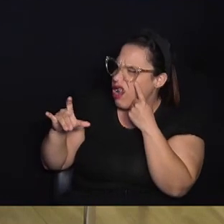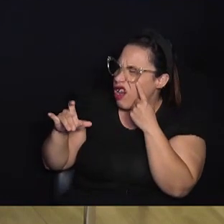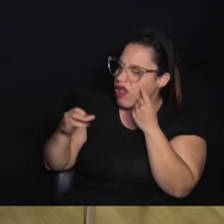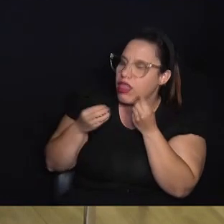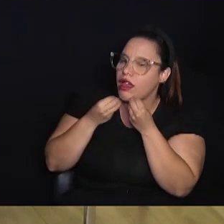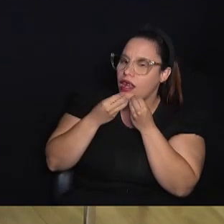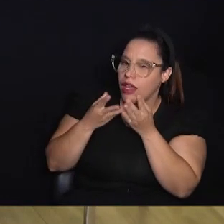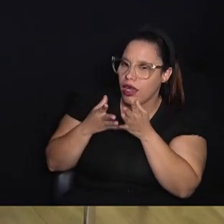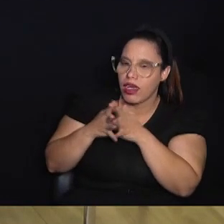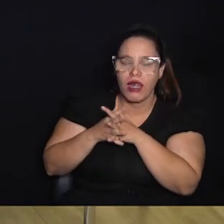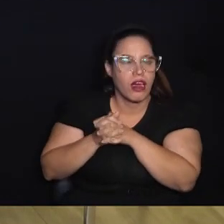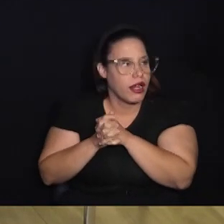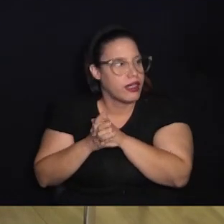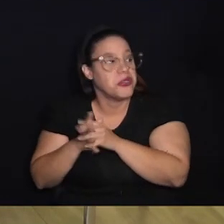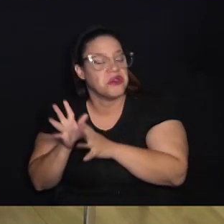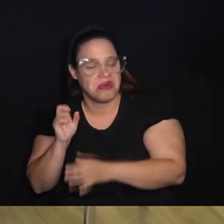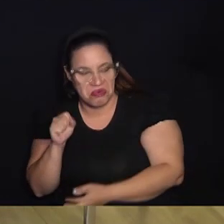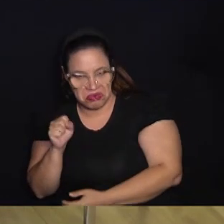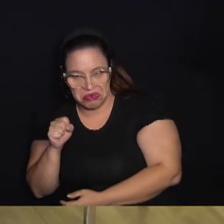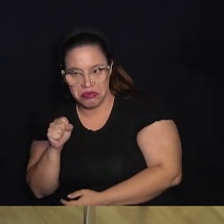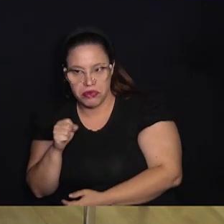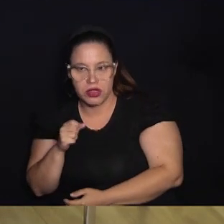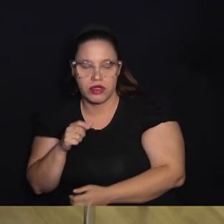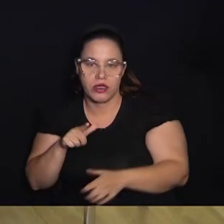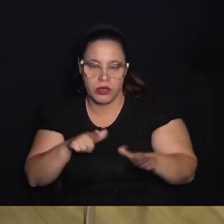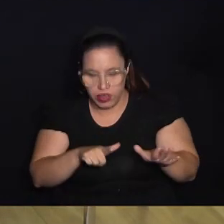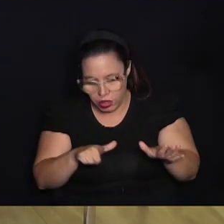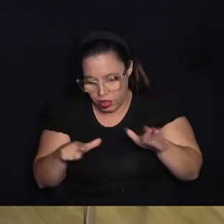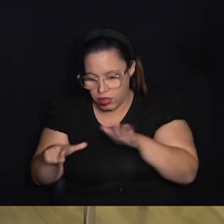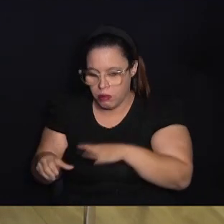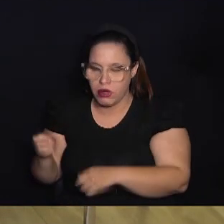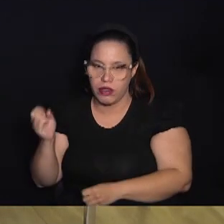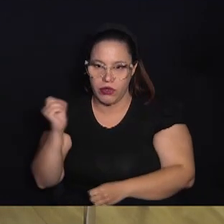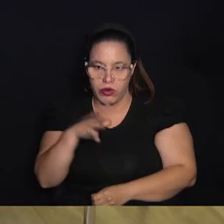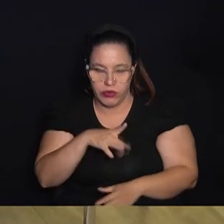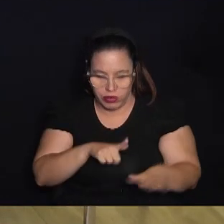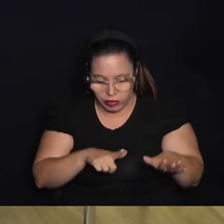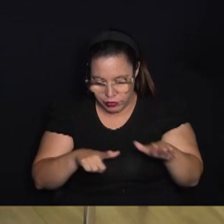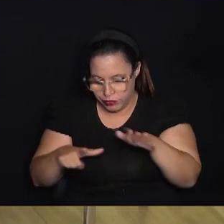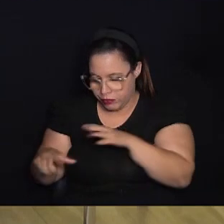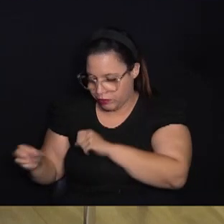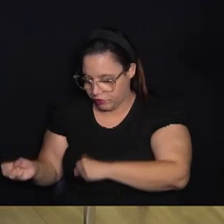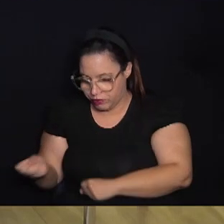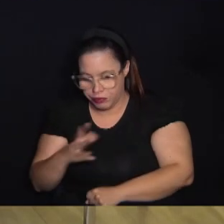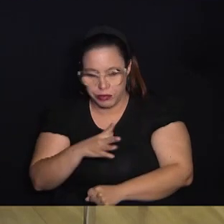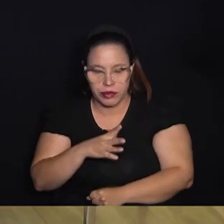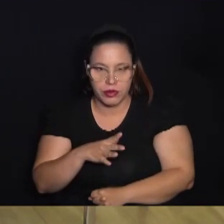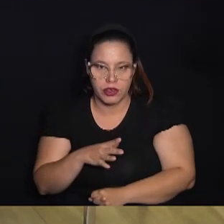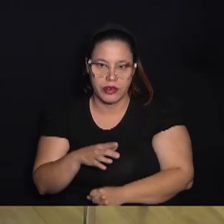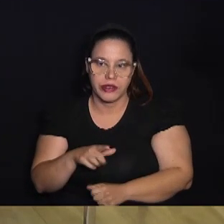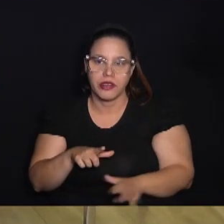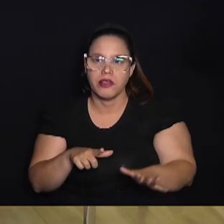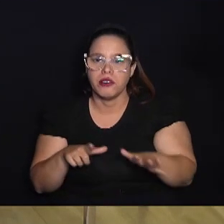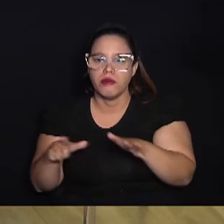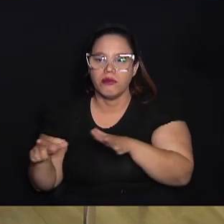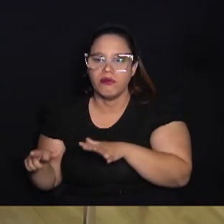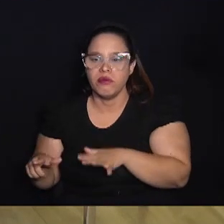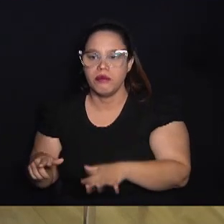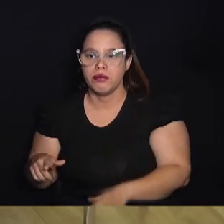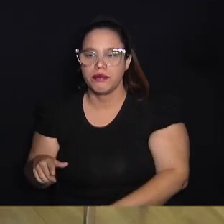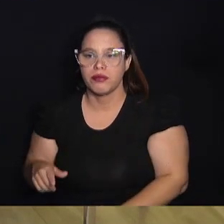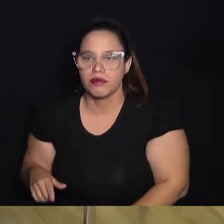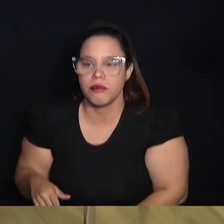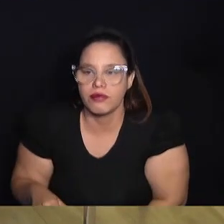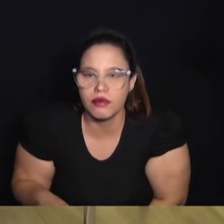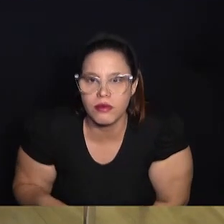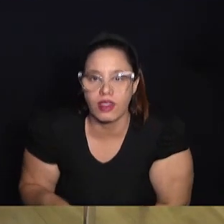né sim sim a gente cada semana a gente faz um post né na semanal E durante os a semana também tem